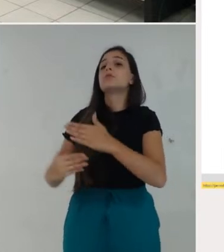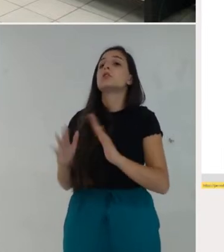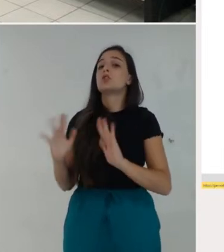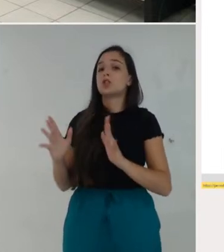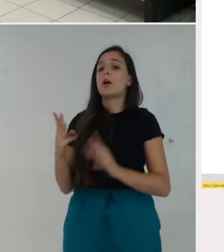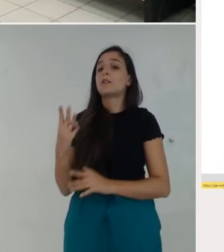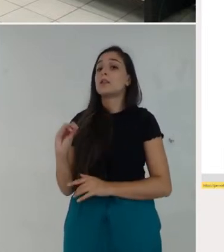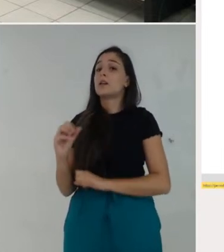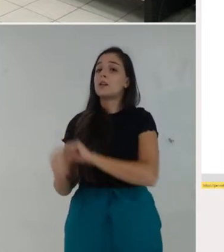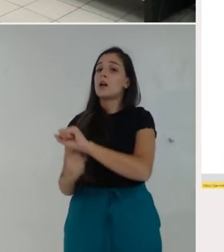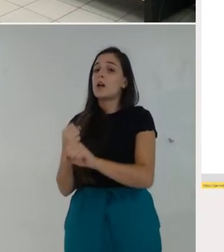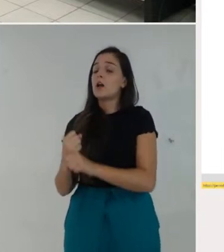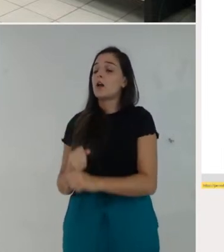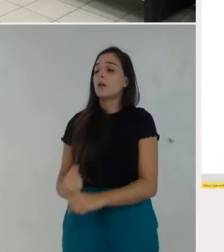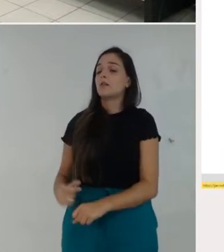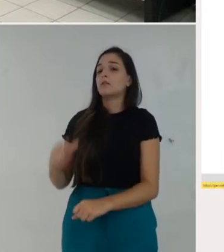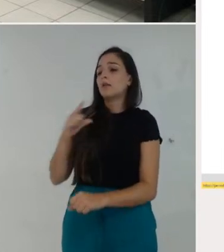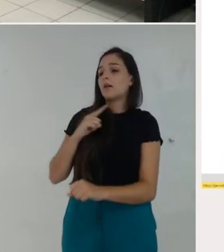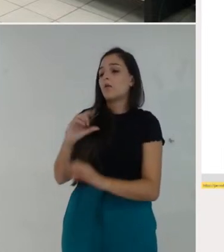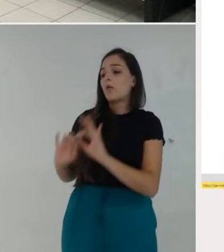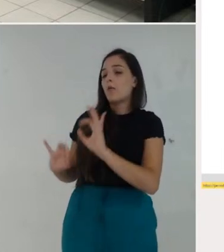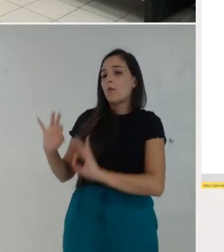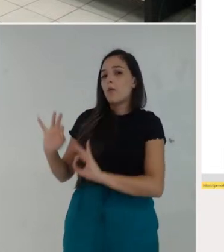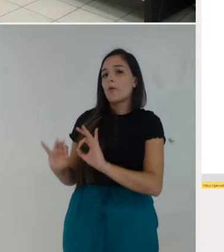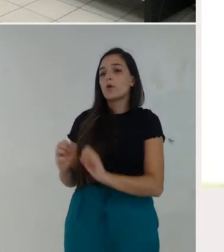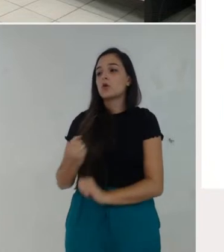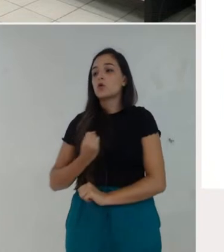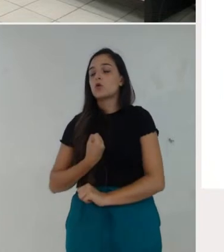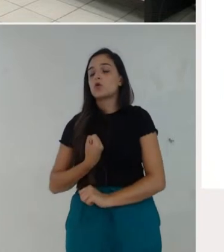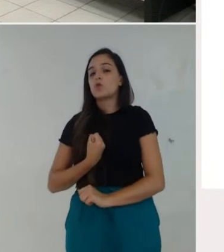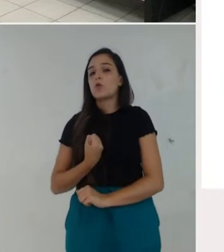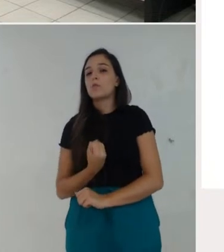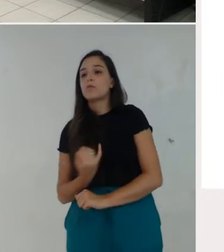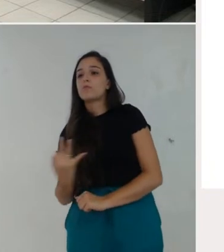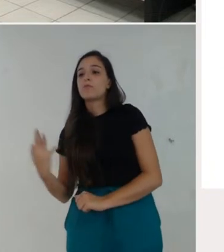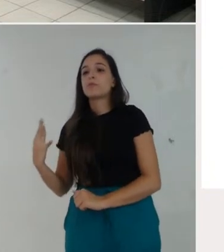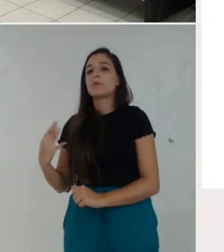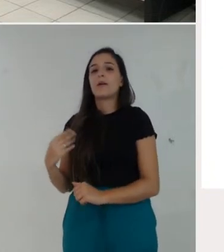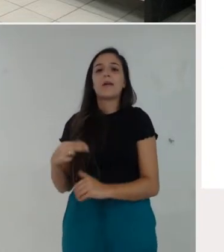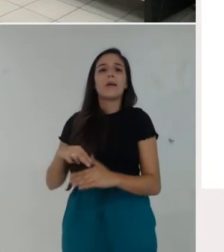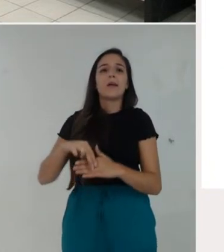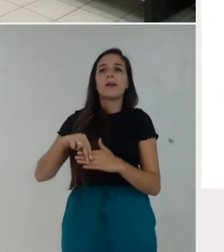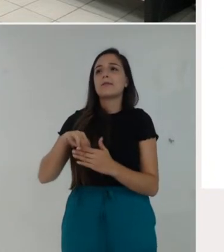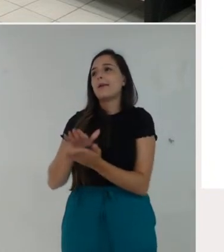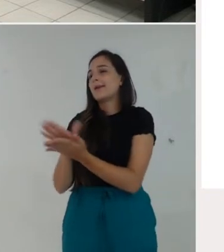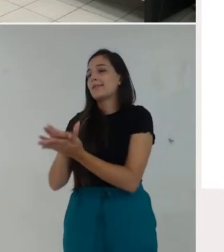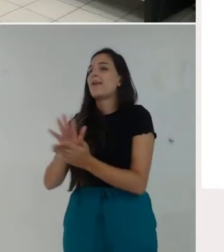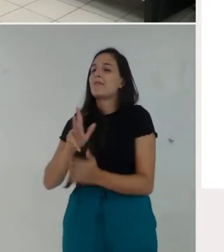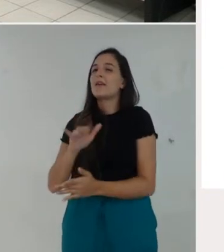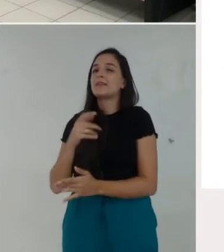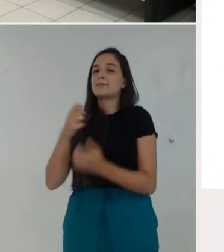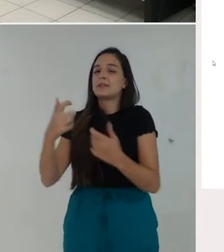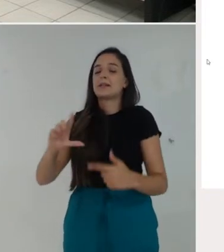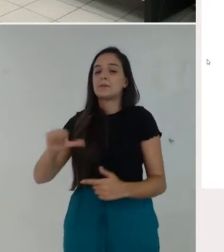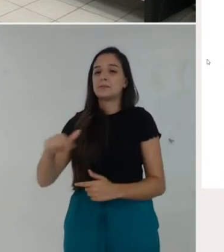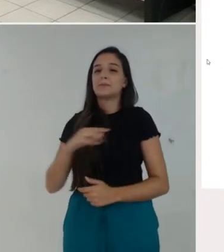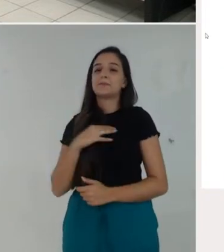né? Na composição, no número de volumes e de edições. Bom, eu vou já falar sobre isso, né?